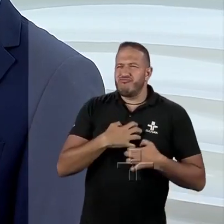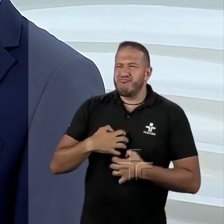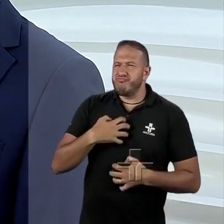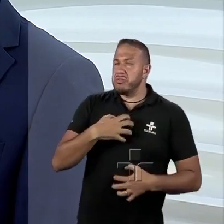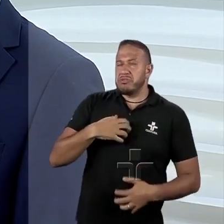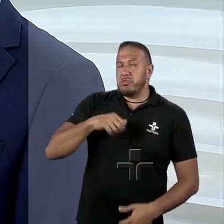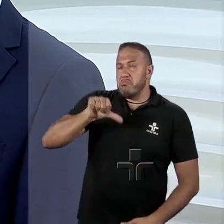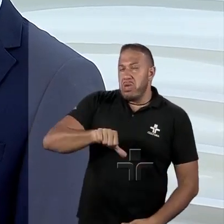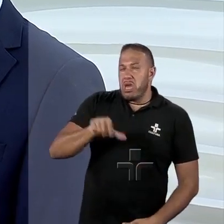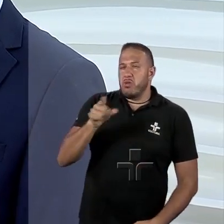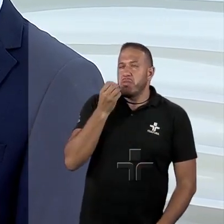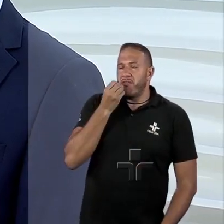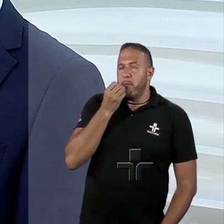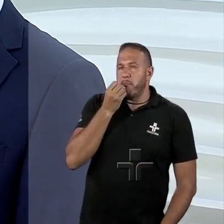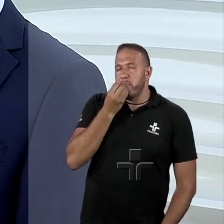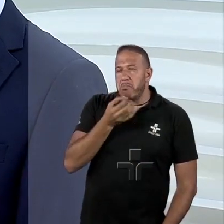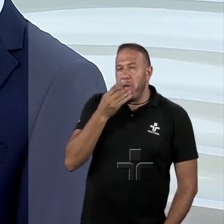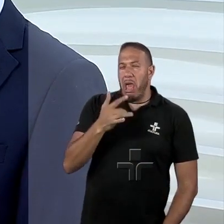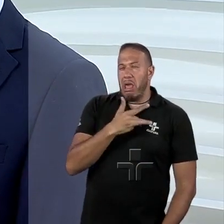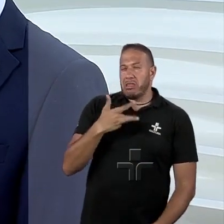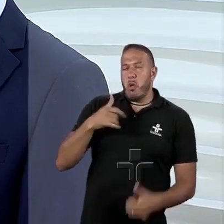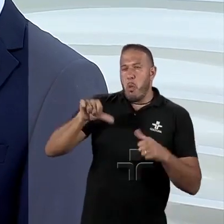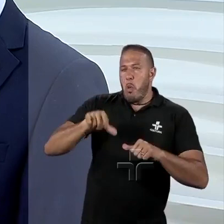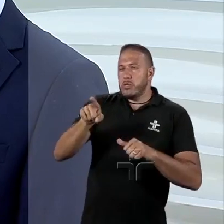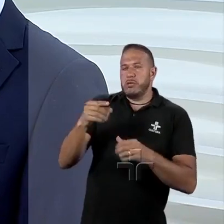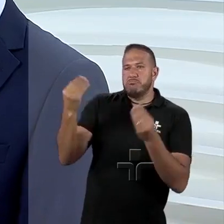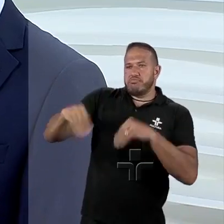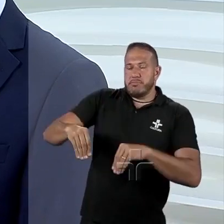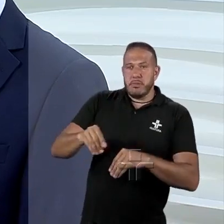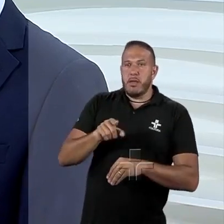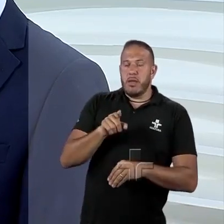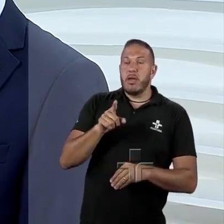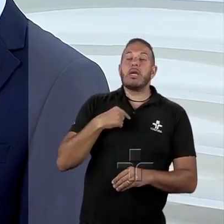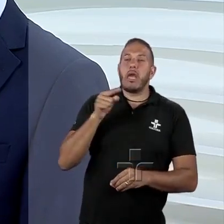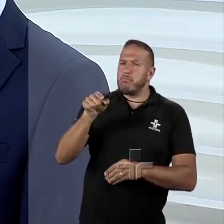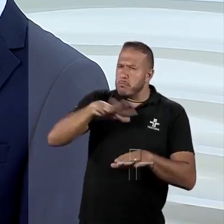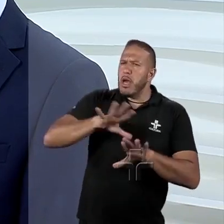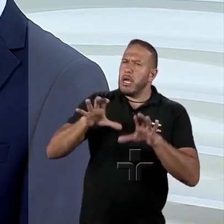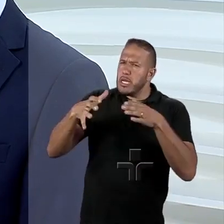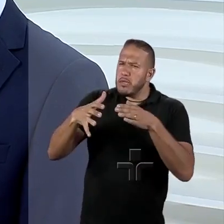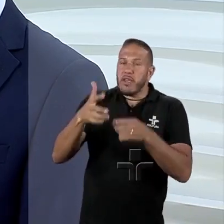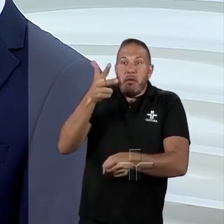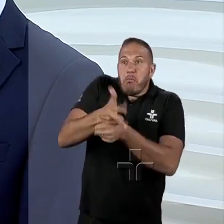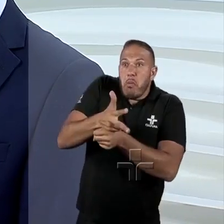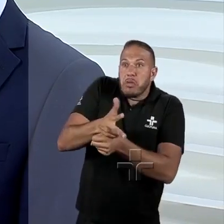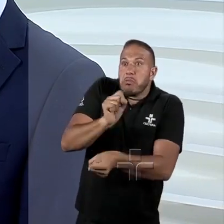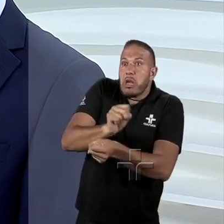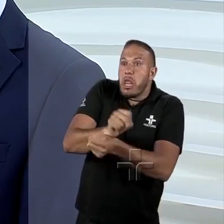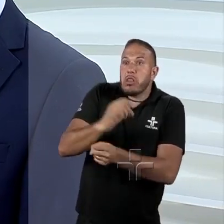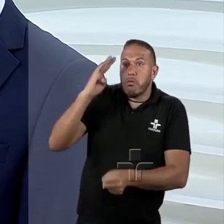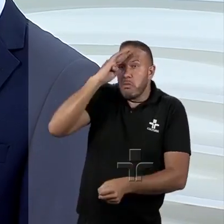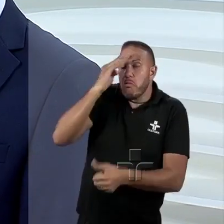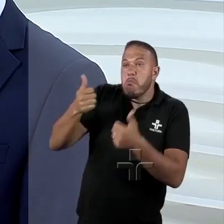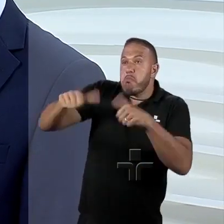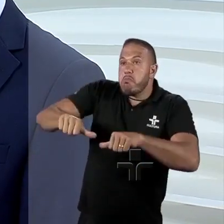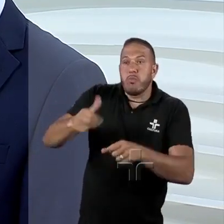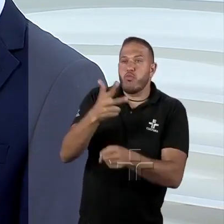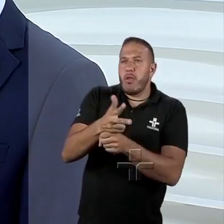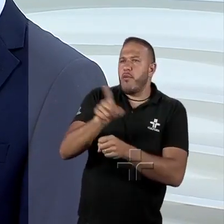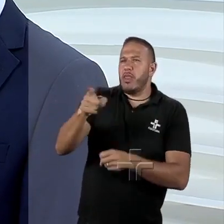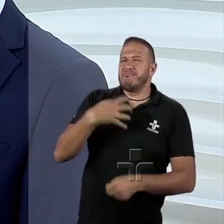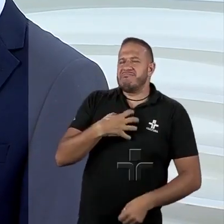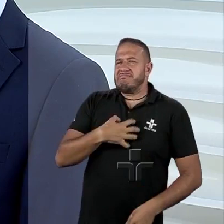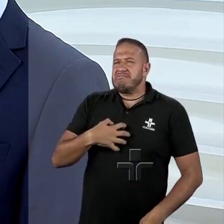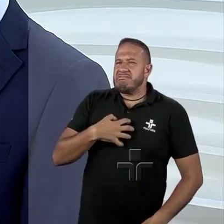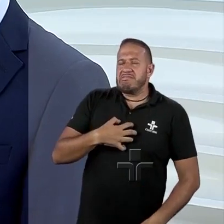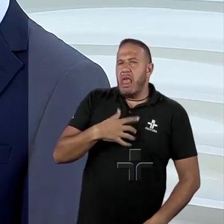ele não estava bem de saúde e não gravou. Tanto é que a equipe estava lá, todos estavam lá prontos para gravar e ele não gravou. Ele não se sentiu bem,